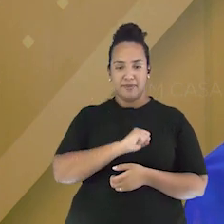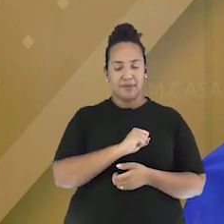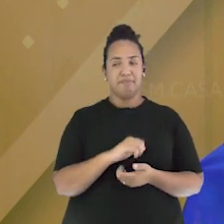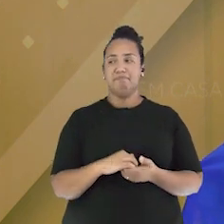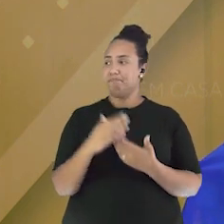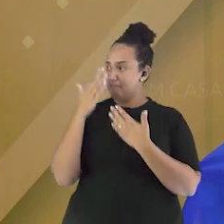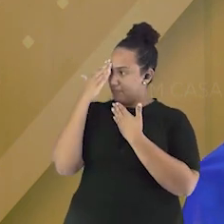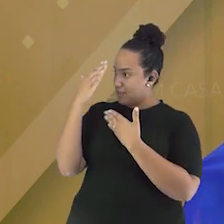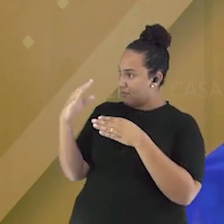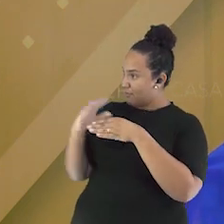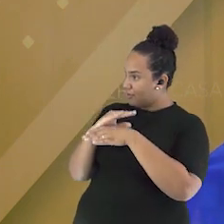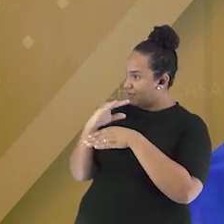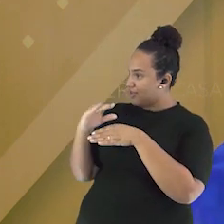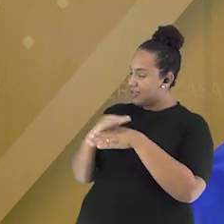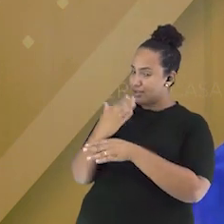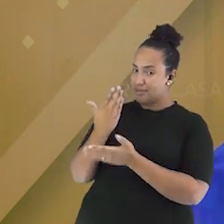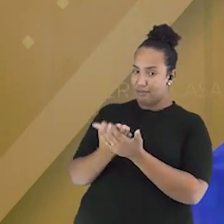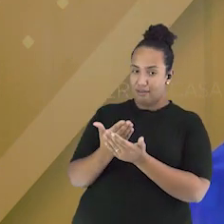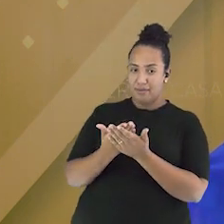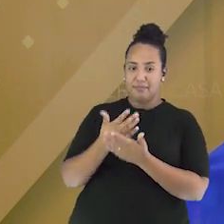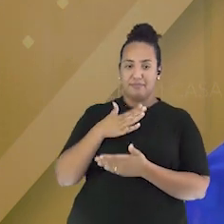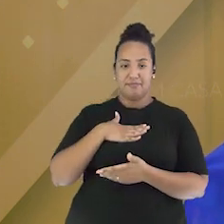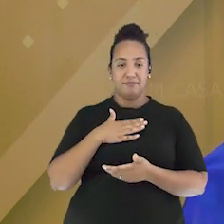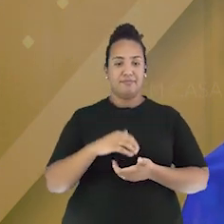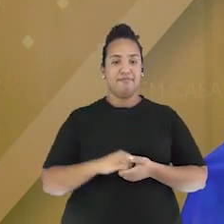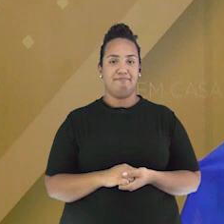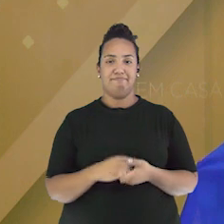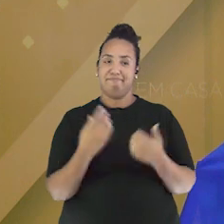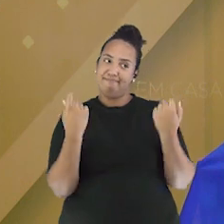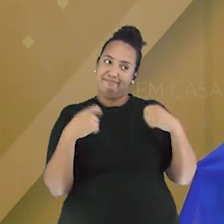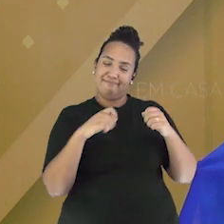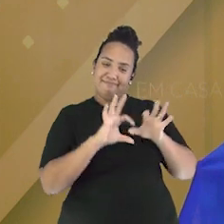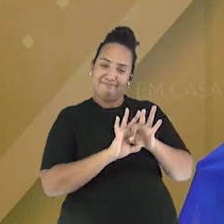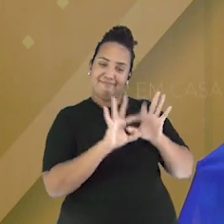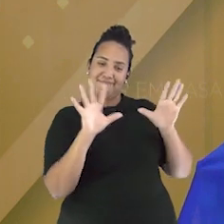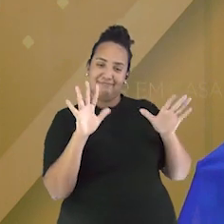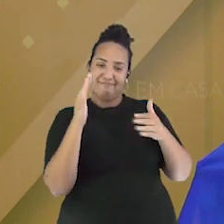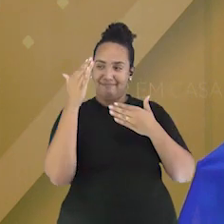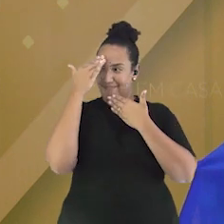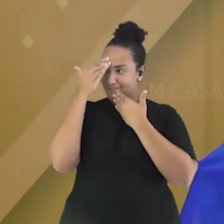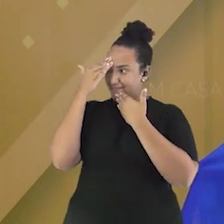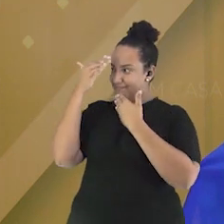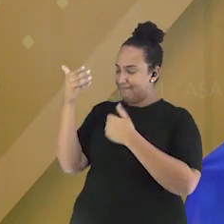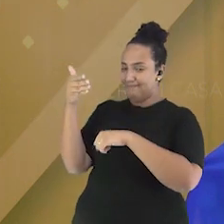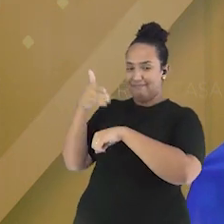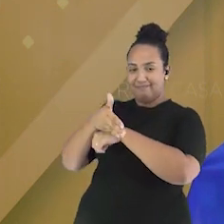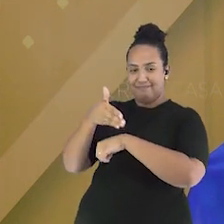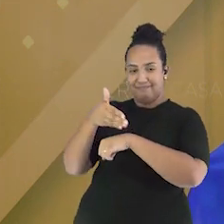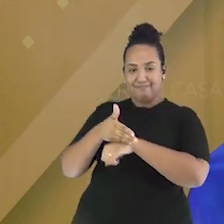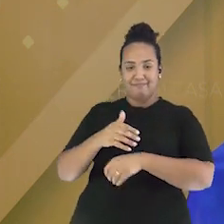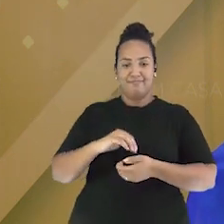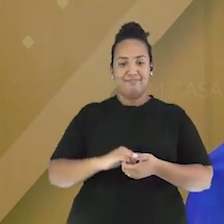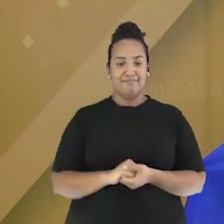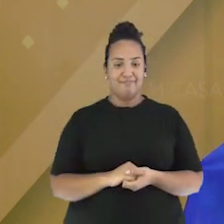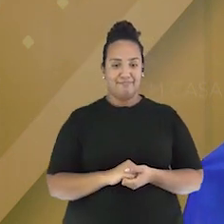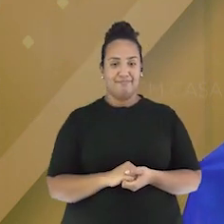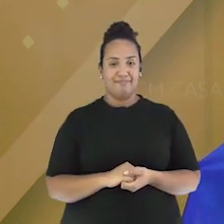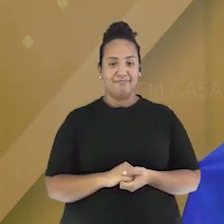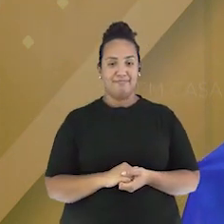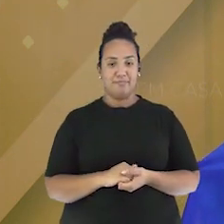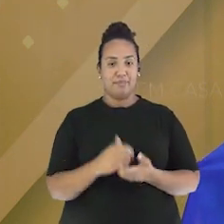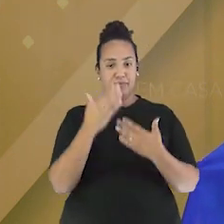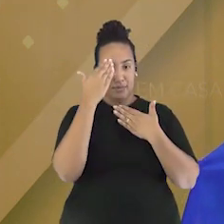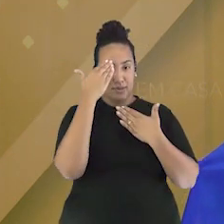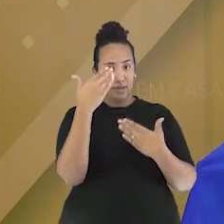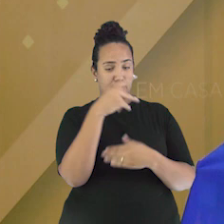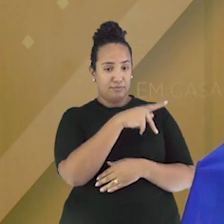valeu aí pela dica. Isso me ajudou na minha aula, professor. Precisando, estamos aí. Obrigada pela participação.